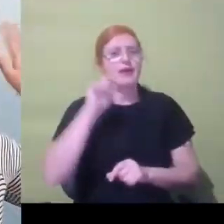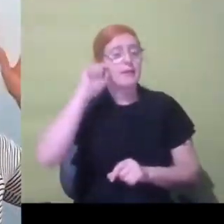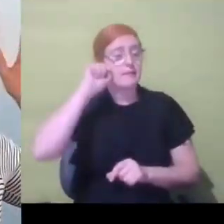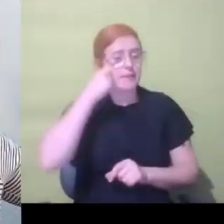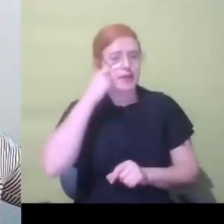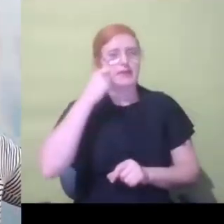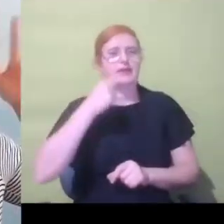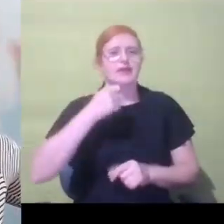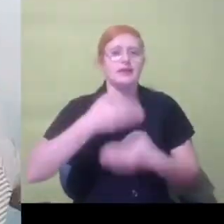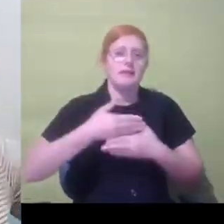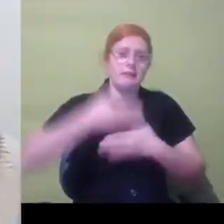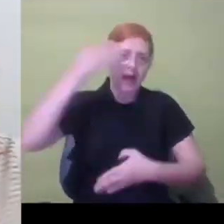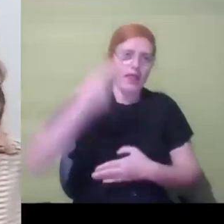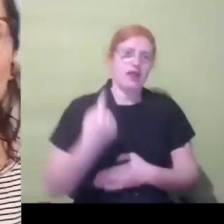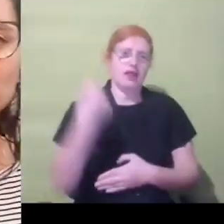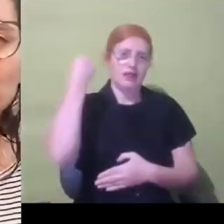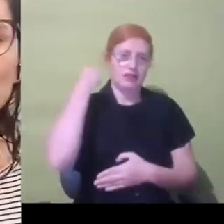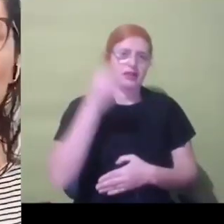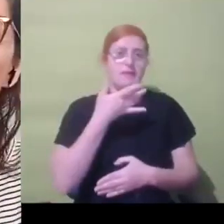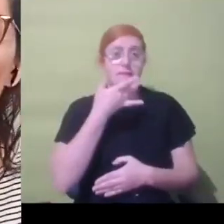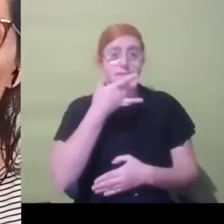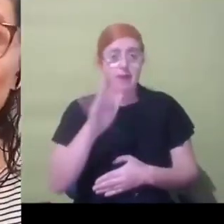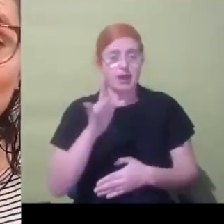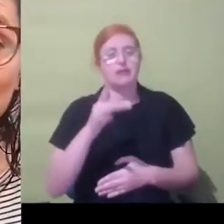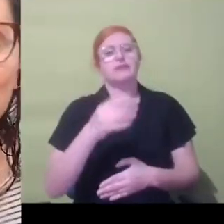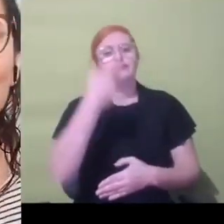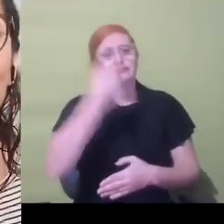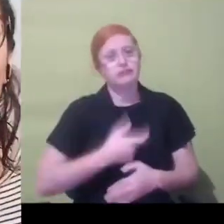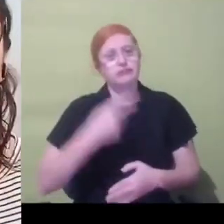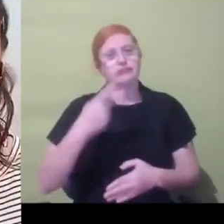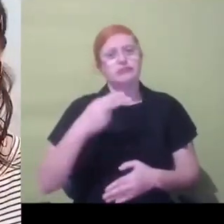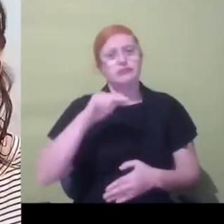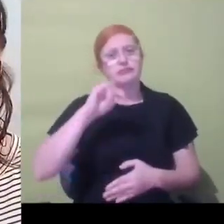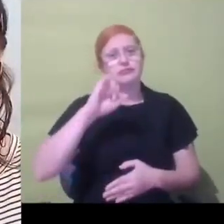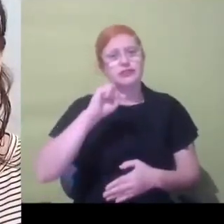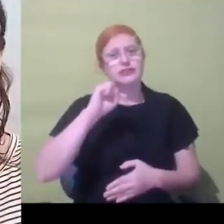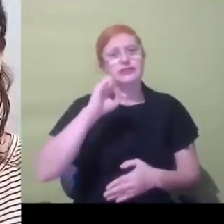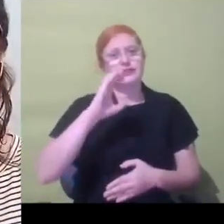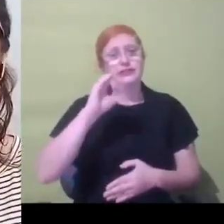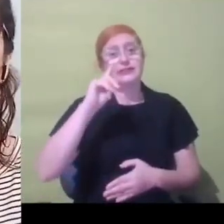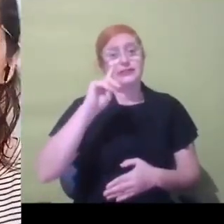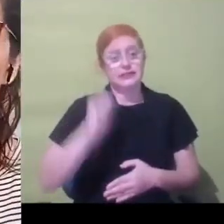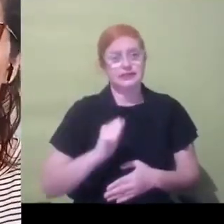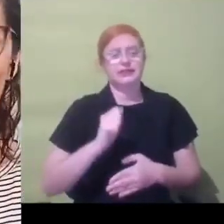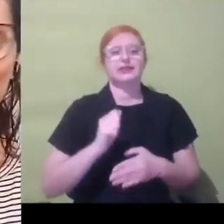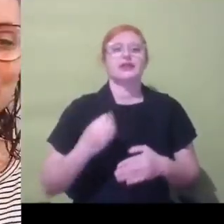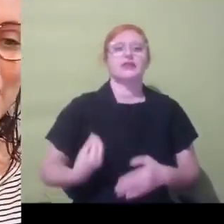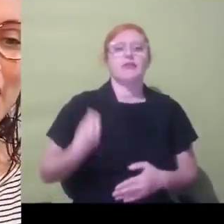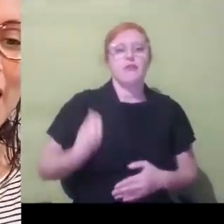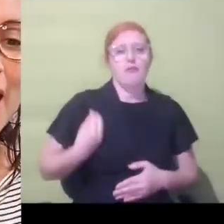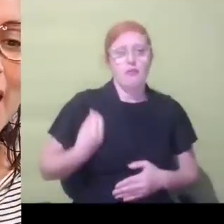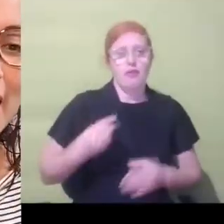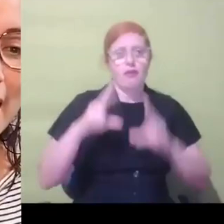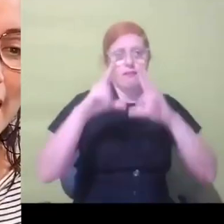fundo branco aqui atrás de mim. E eu sou a Priscila. Eu moro em Brasília.